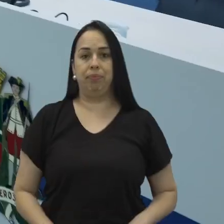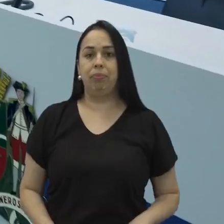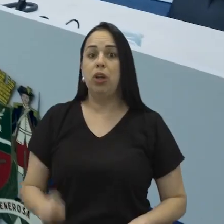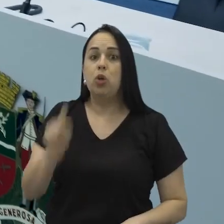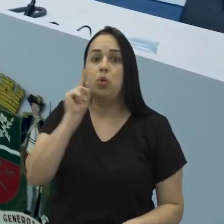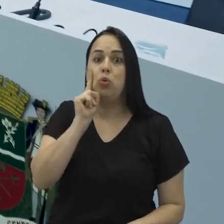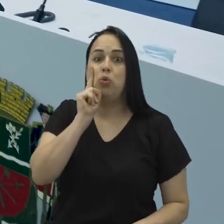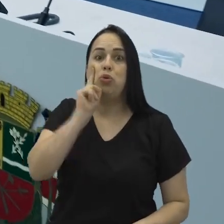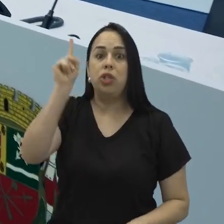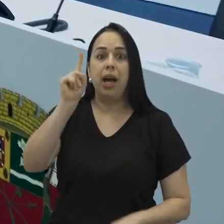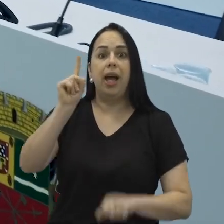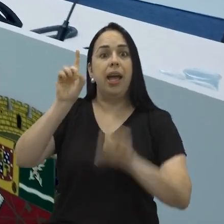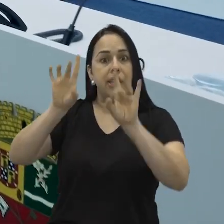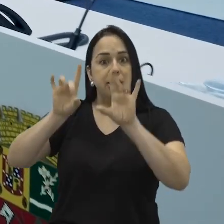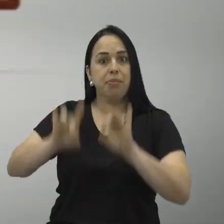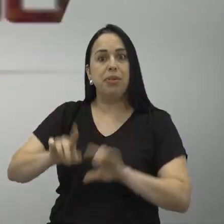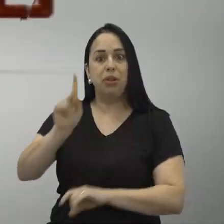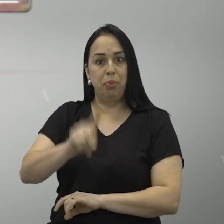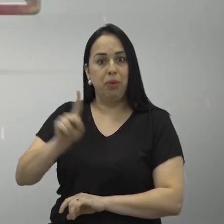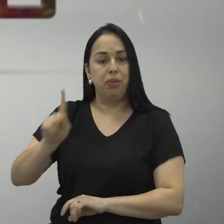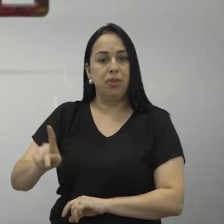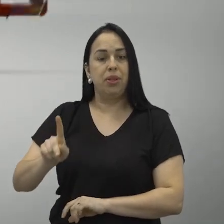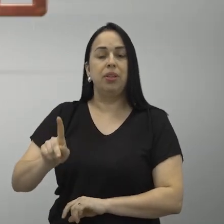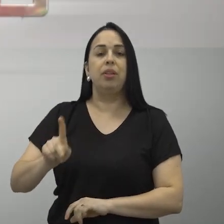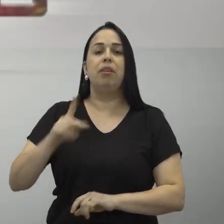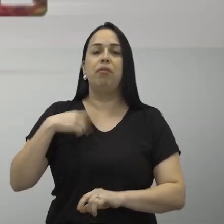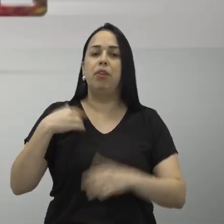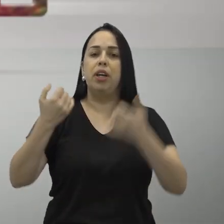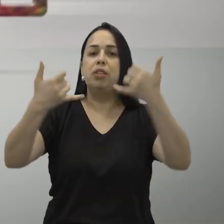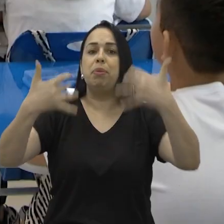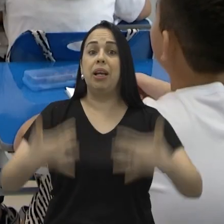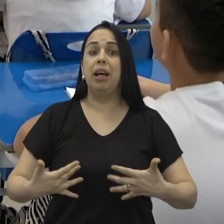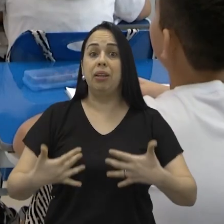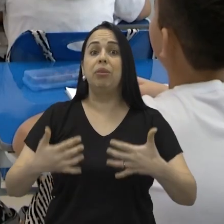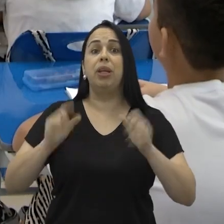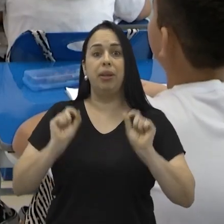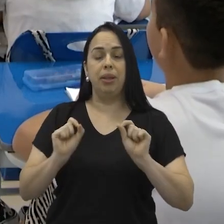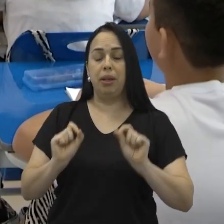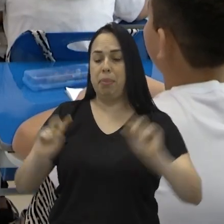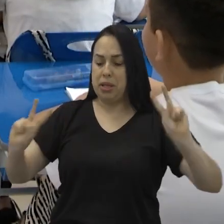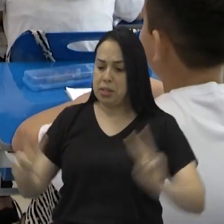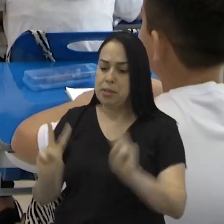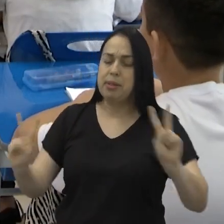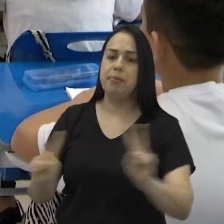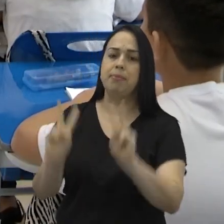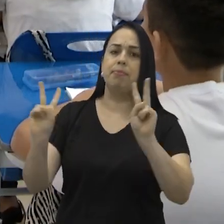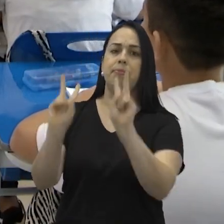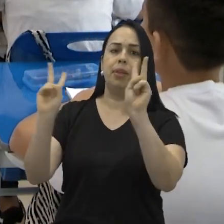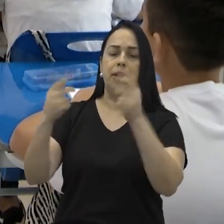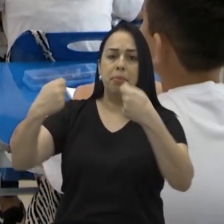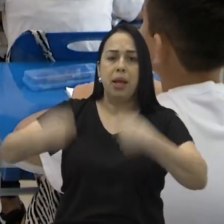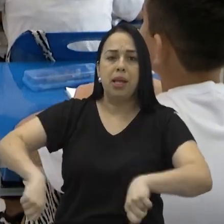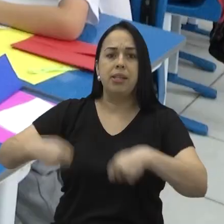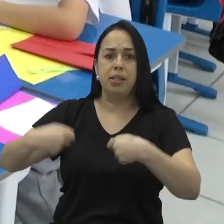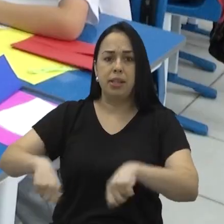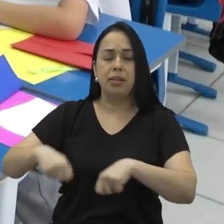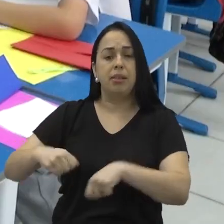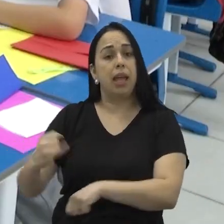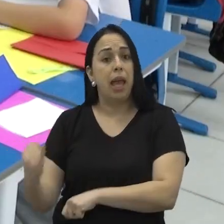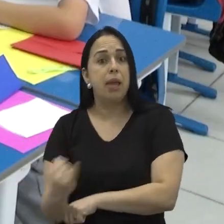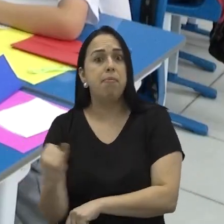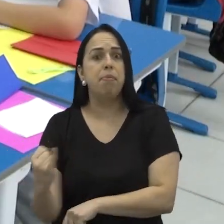médicos. O Dia do Professor foi o tema abordado durante o Pinga Fogo. Foi debatida a necessidade de valorizar a profissão